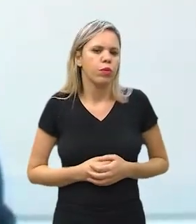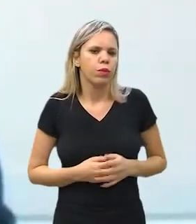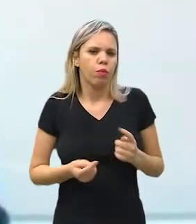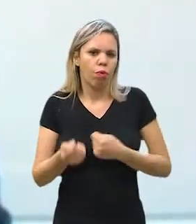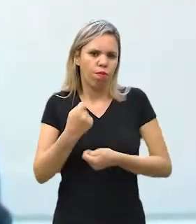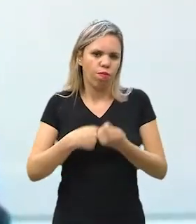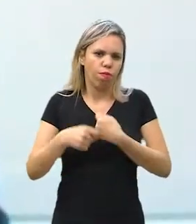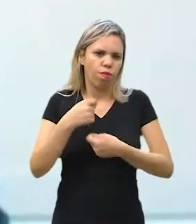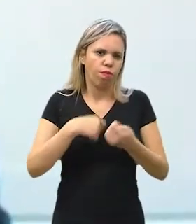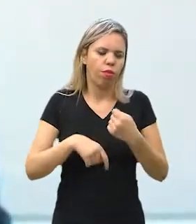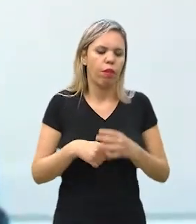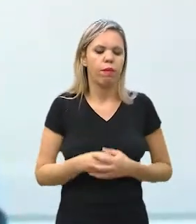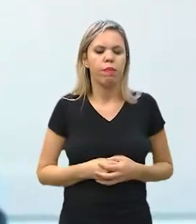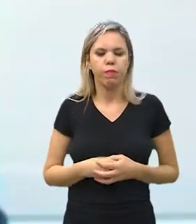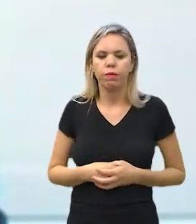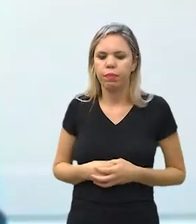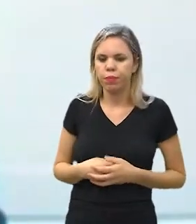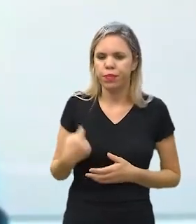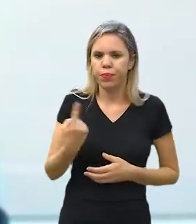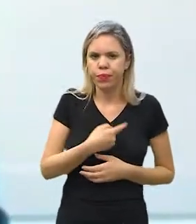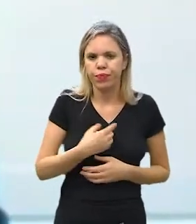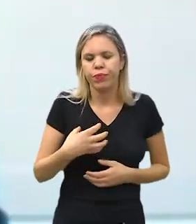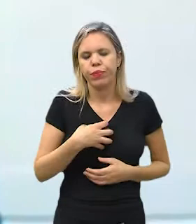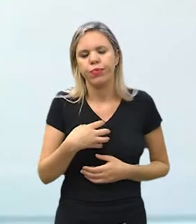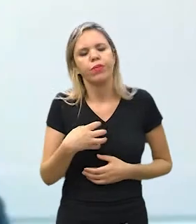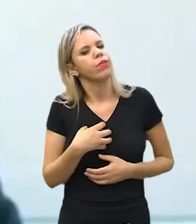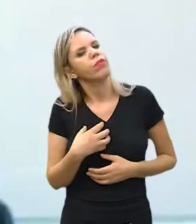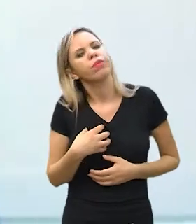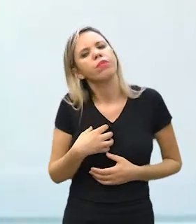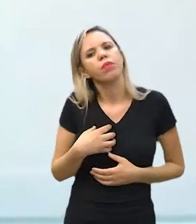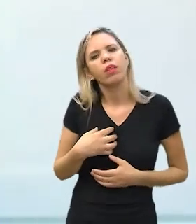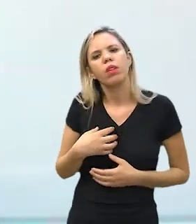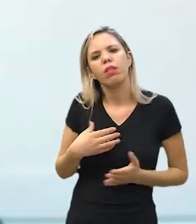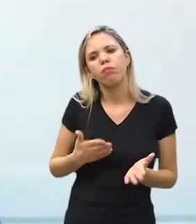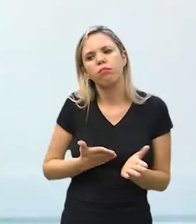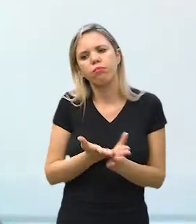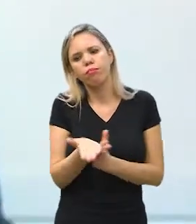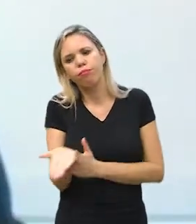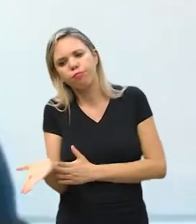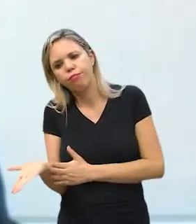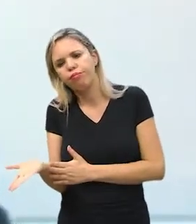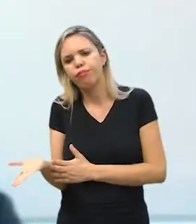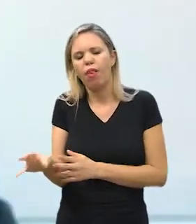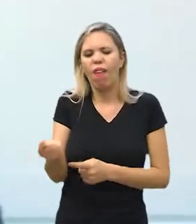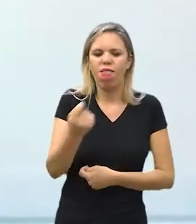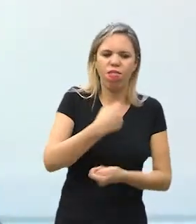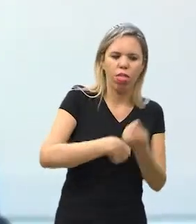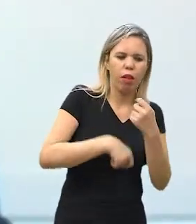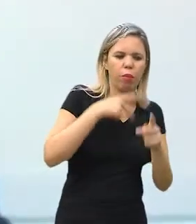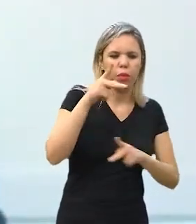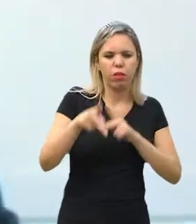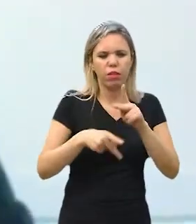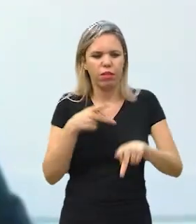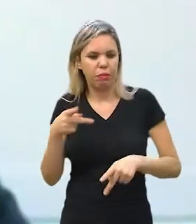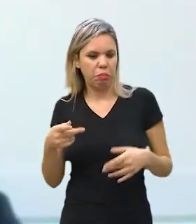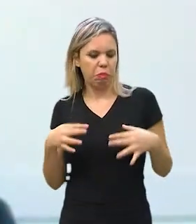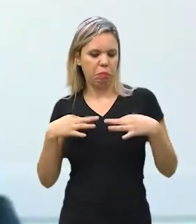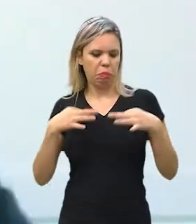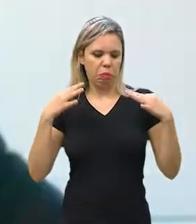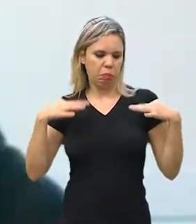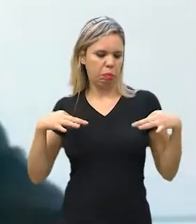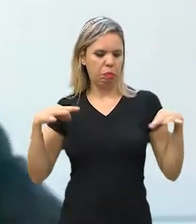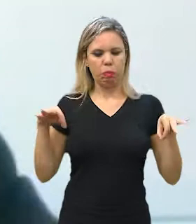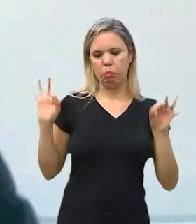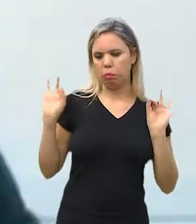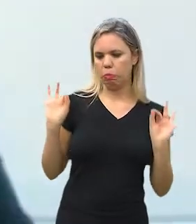reunião de network, e a gente sente um pouquinho meio fora daquele mundo, né? Então, você vê um pessoal